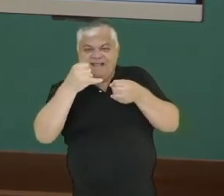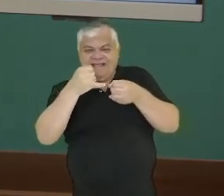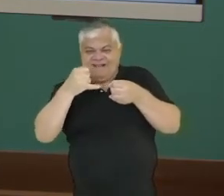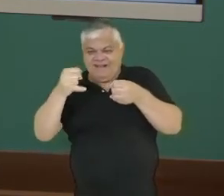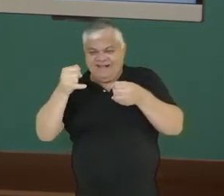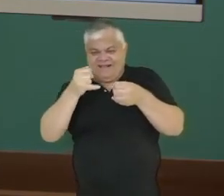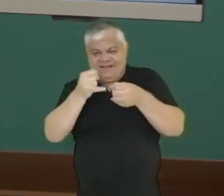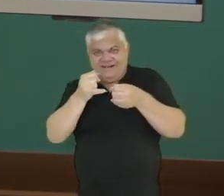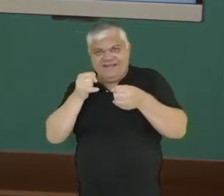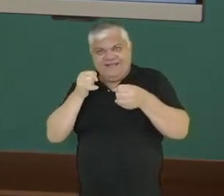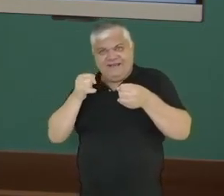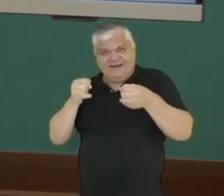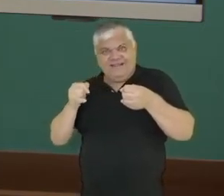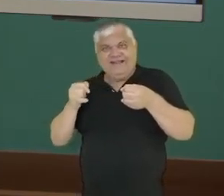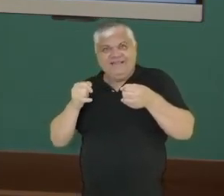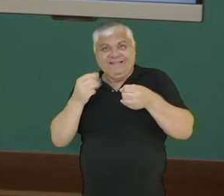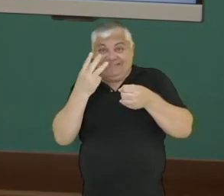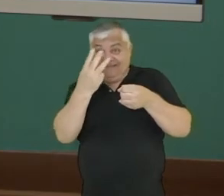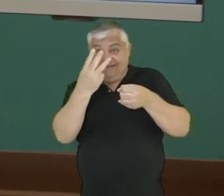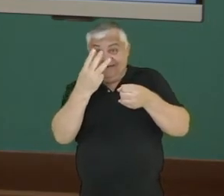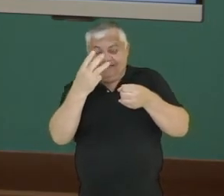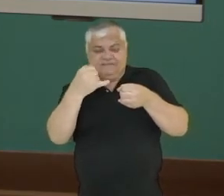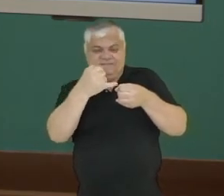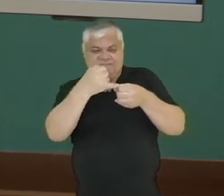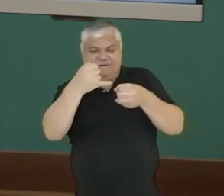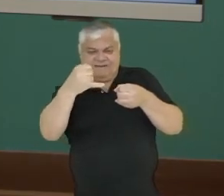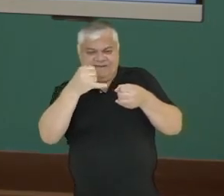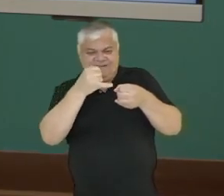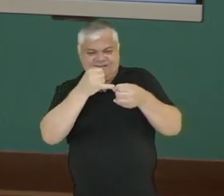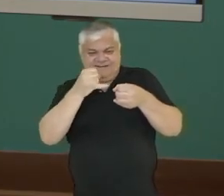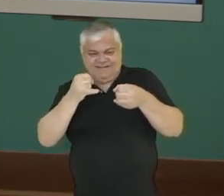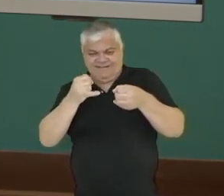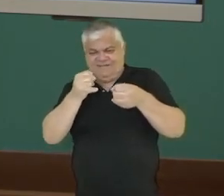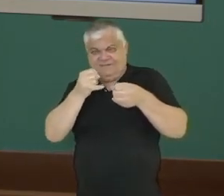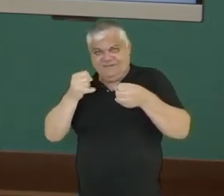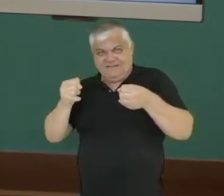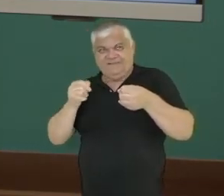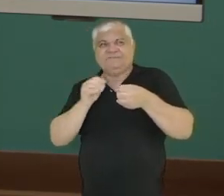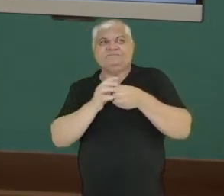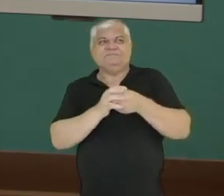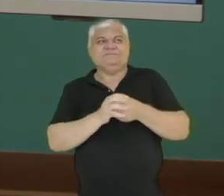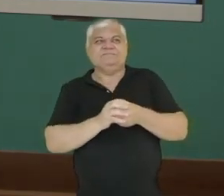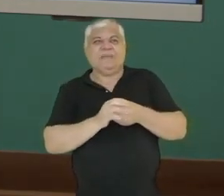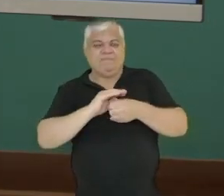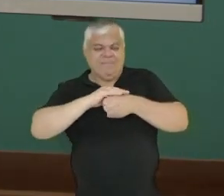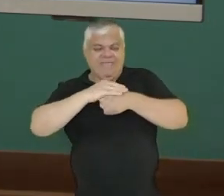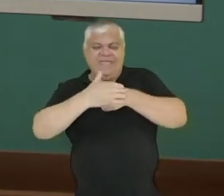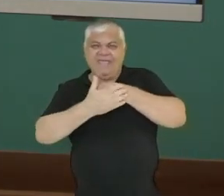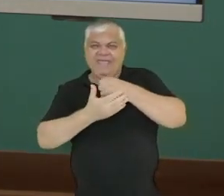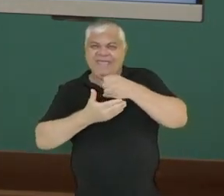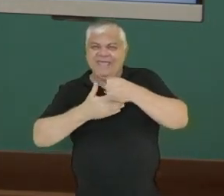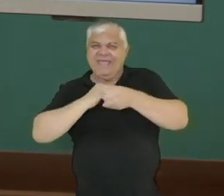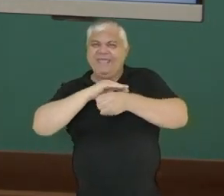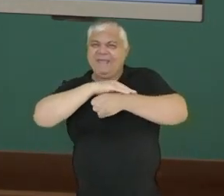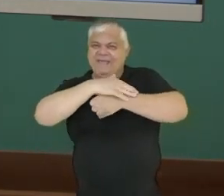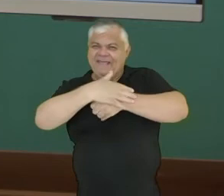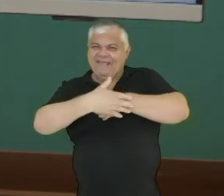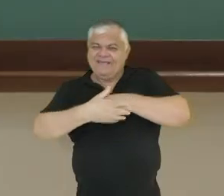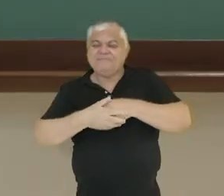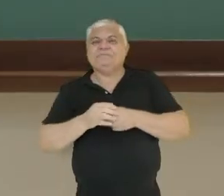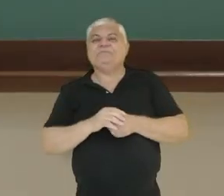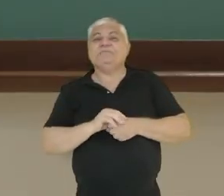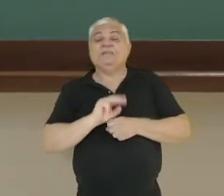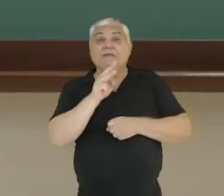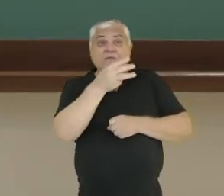que são os 3 folhetos, né, ectoderme, mesoderme e a endoderme. Na terceira